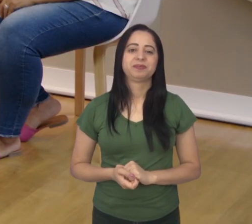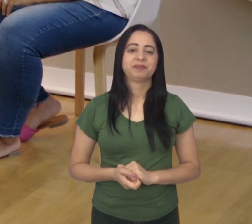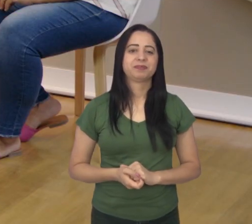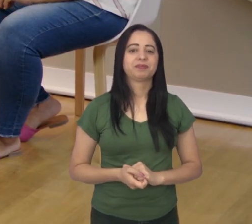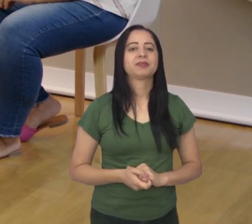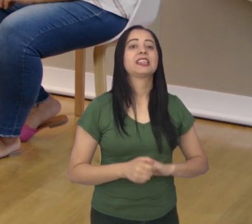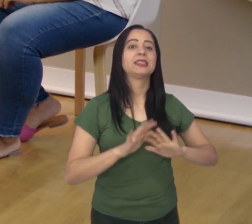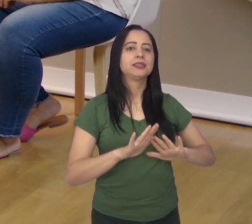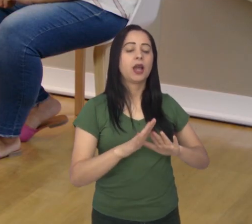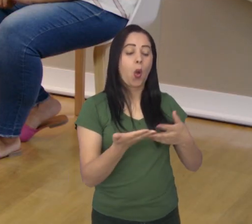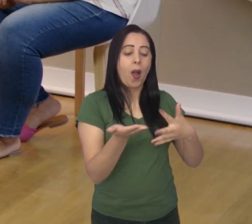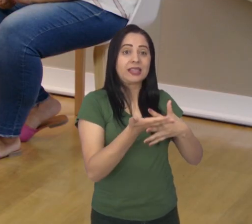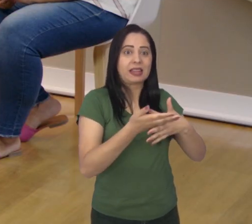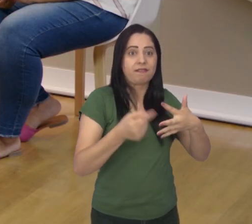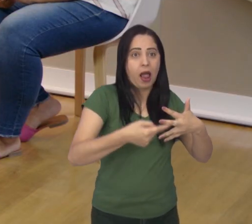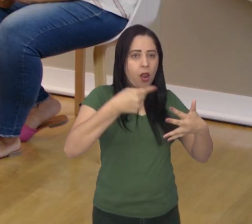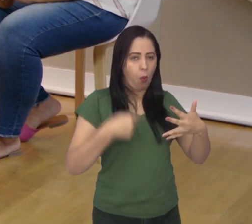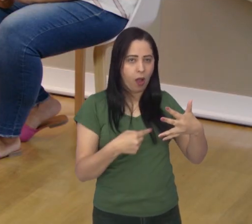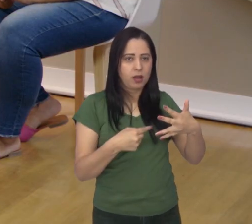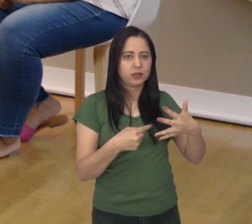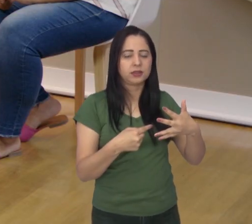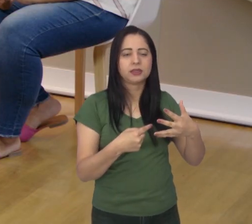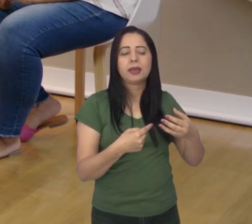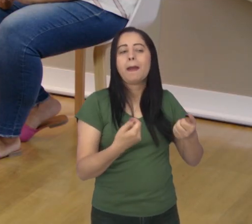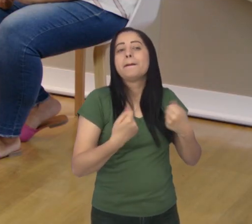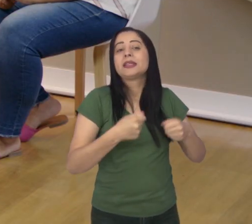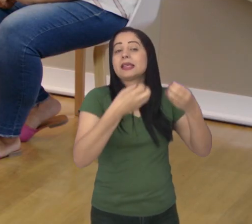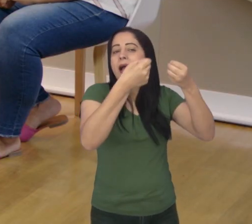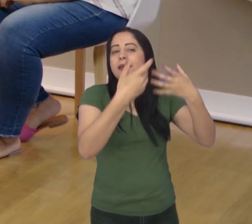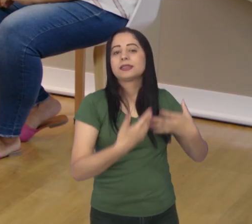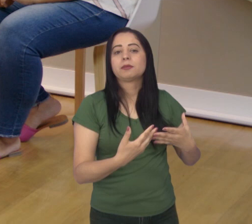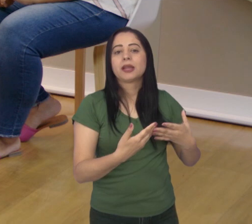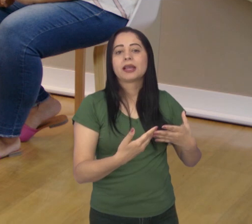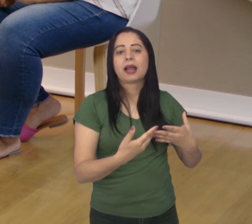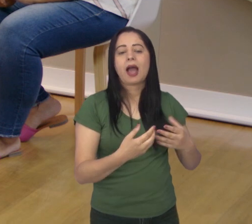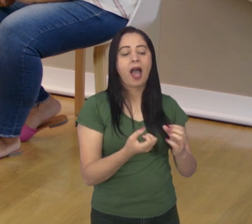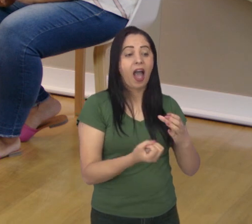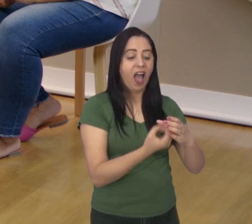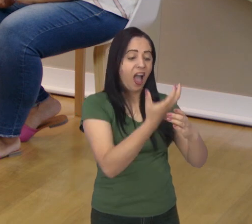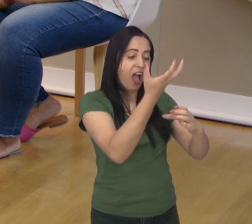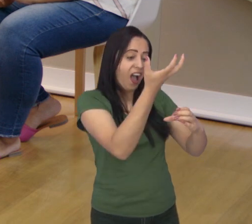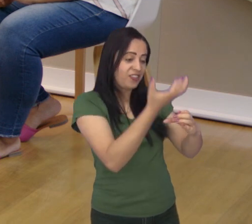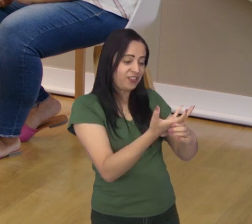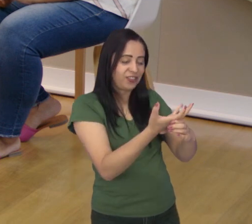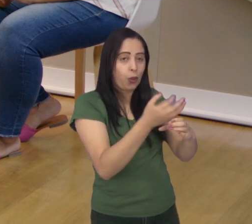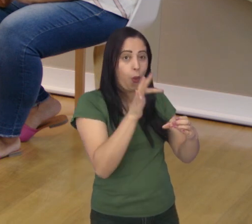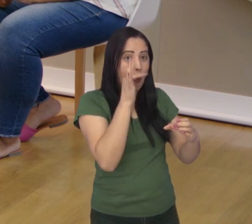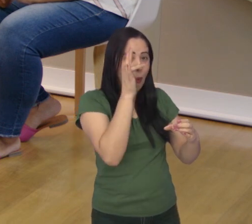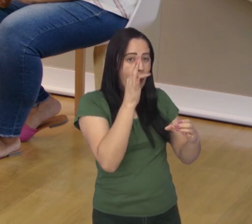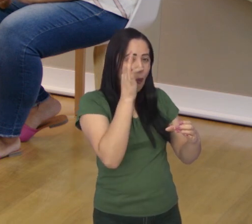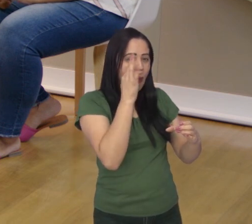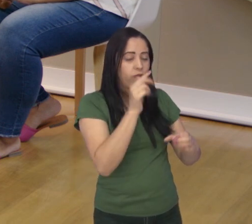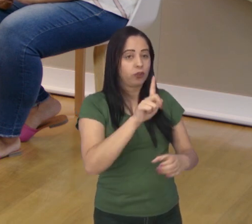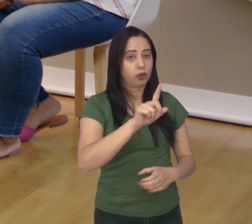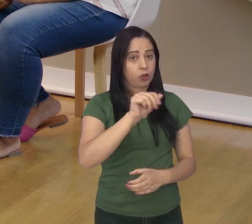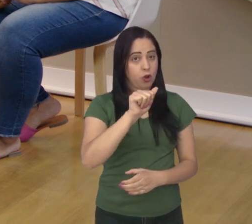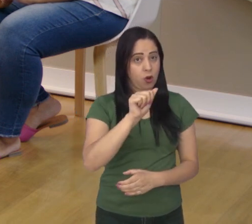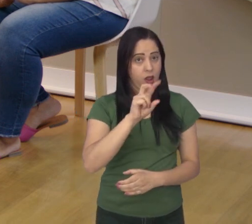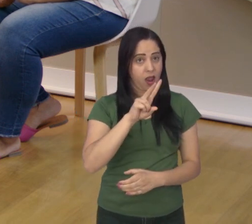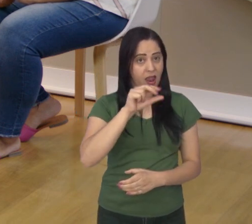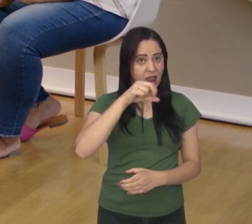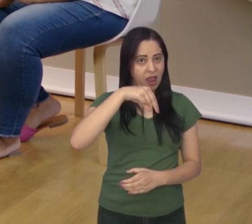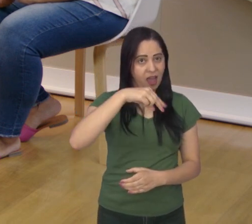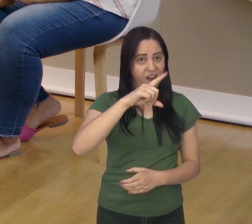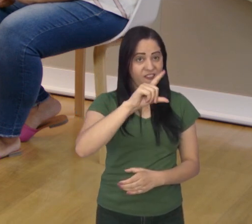do intervalo, a gente ficou devendo para o telespectador uma explicação sobre uma plantinha que pode ser cultivado em vaso